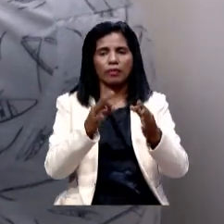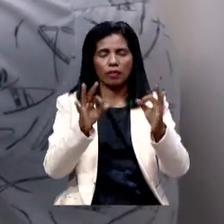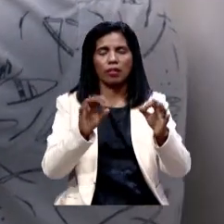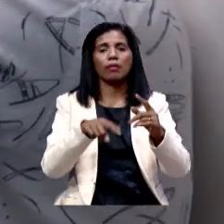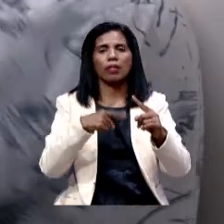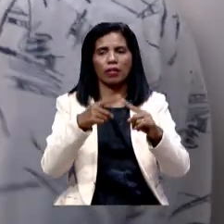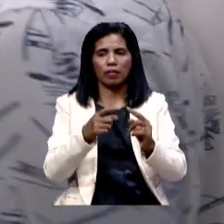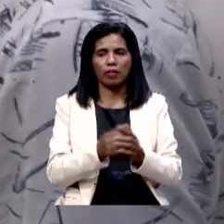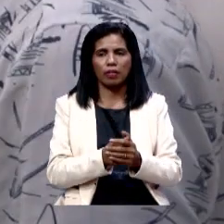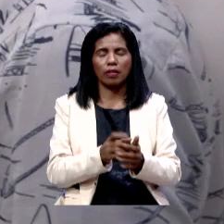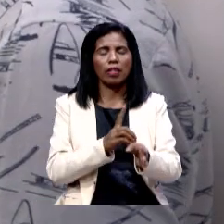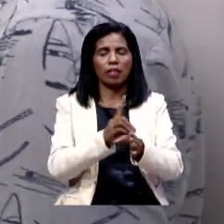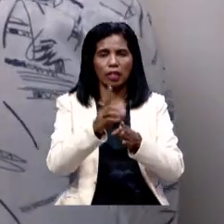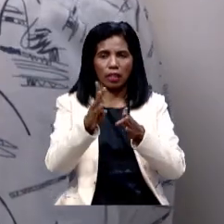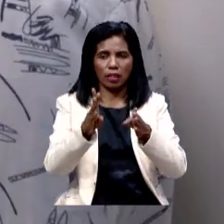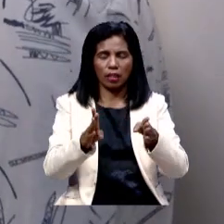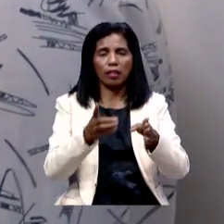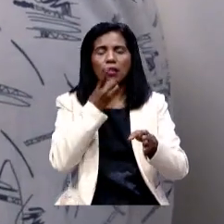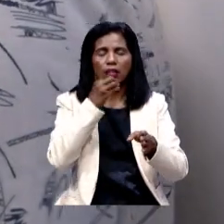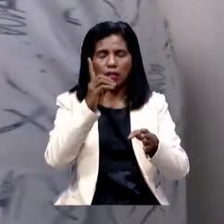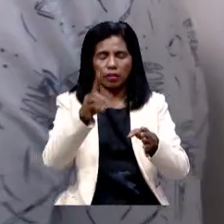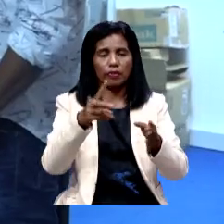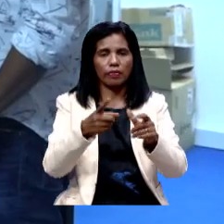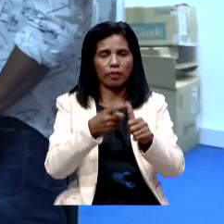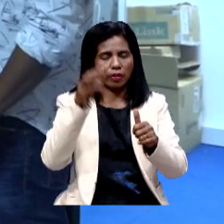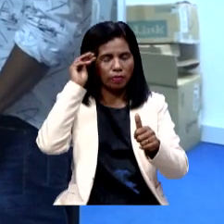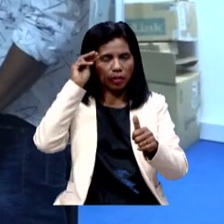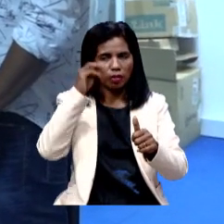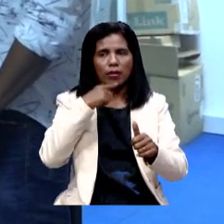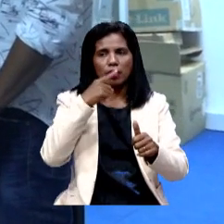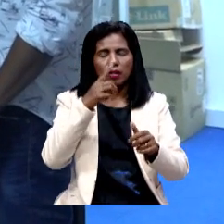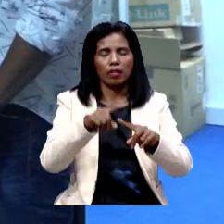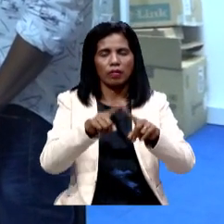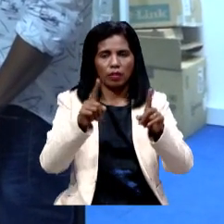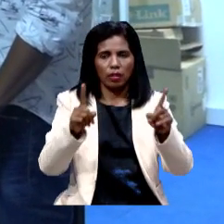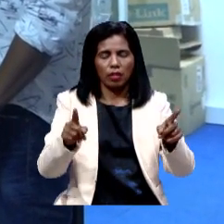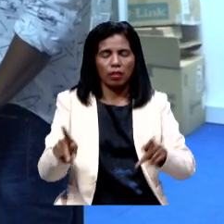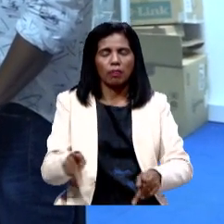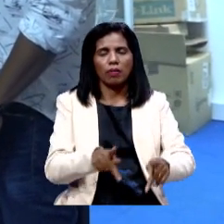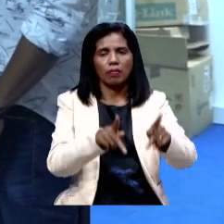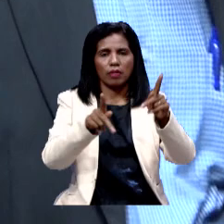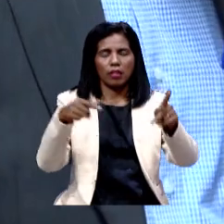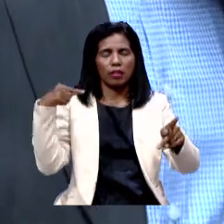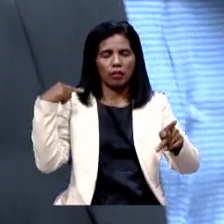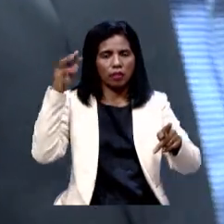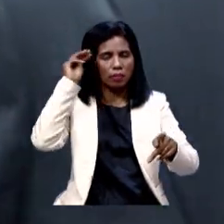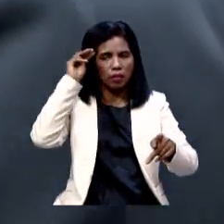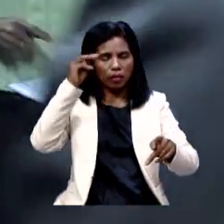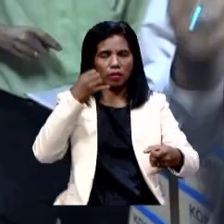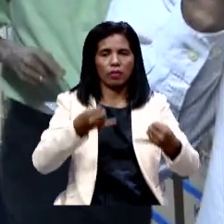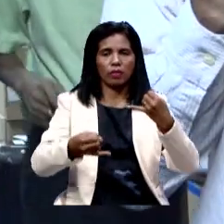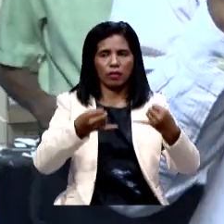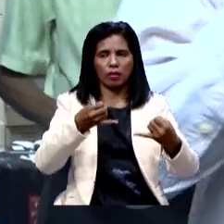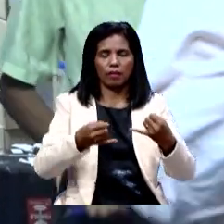Enquanto declaração vice-ministro de justiça, José Edmundo Caetano Nien, diferente ho informação nebe publica iha gabinete ministério de justiça, Tiago